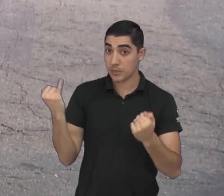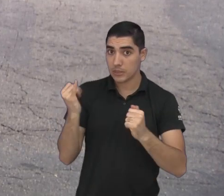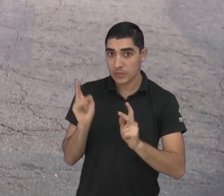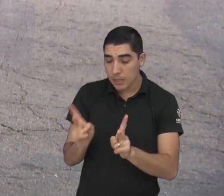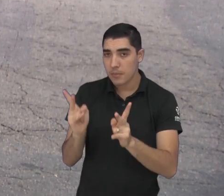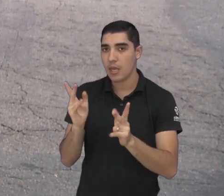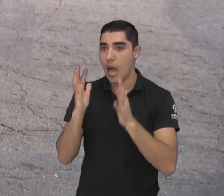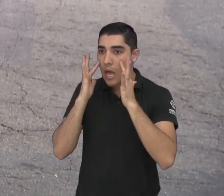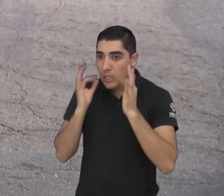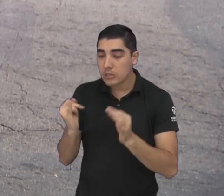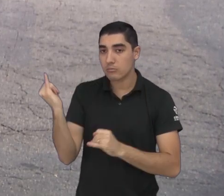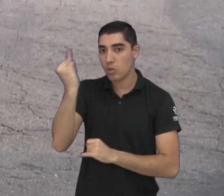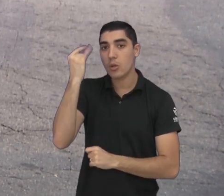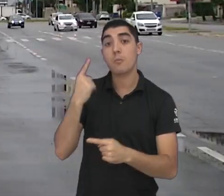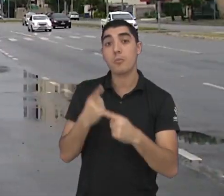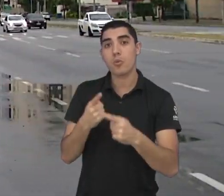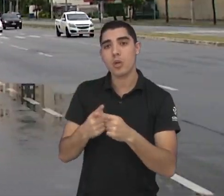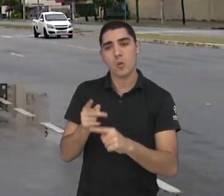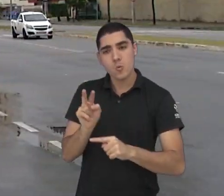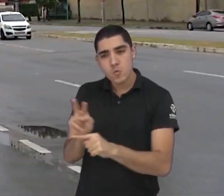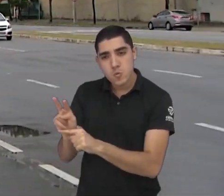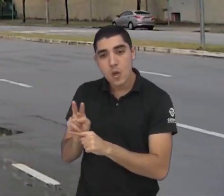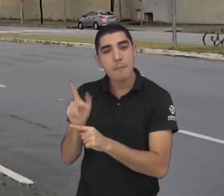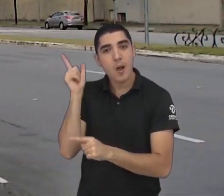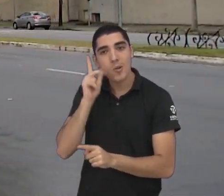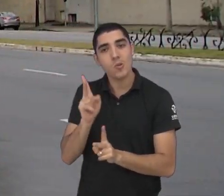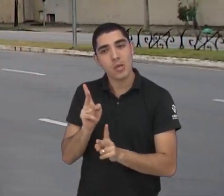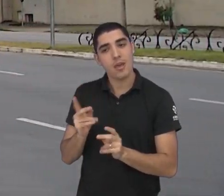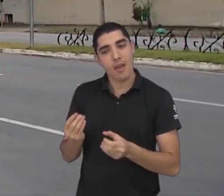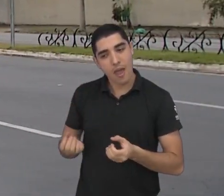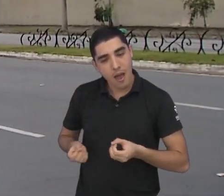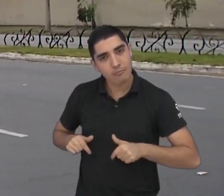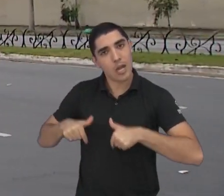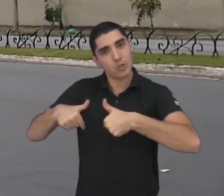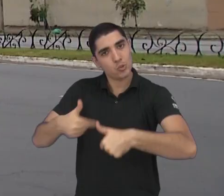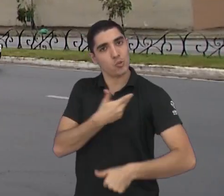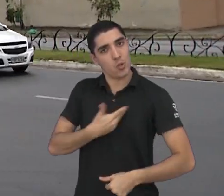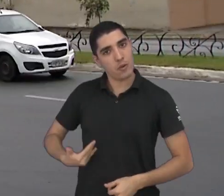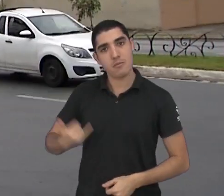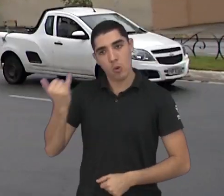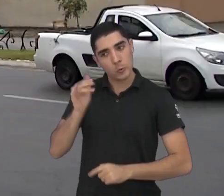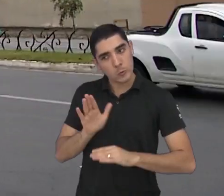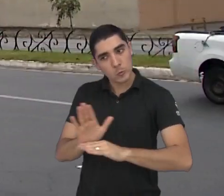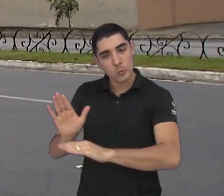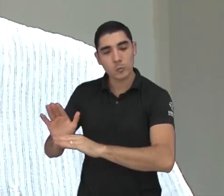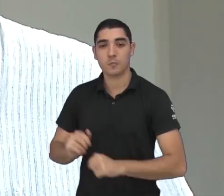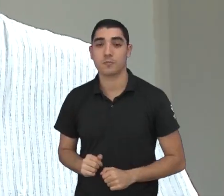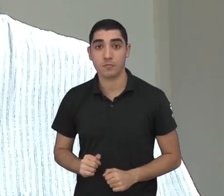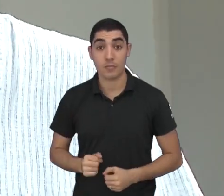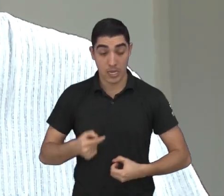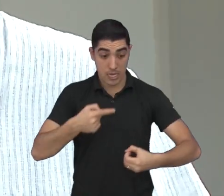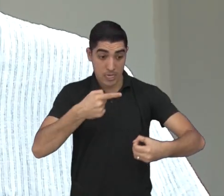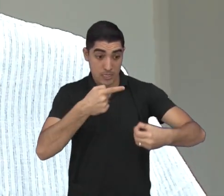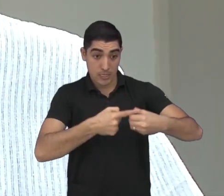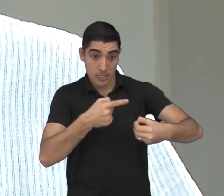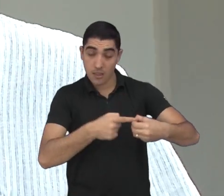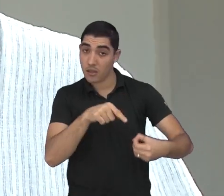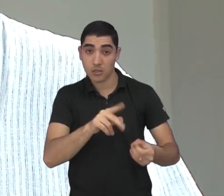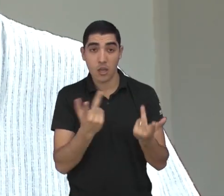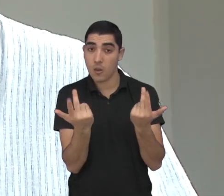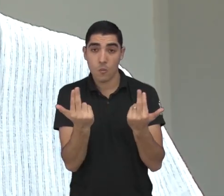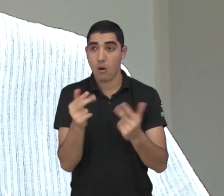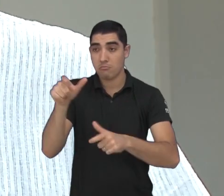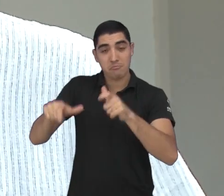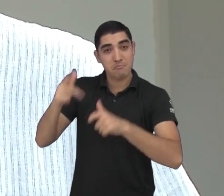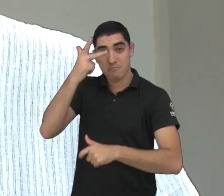ao recorte por regiões é um passo importante para a construção de políticas públicas. A cidade é um ser vivo que